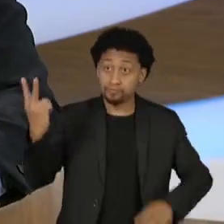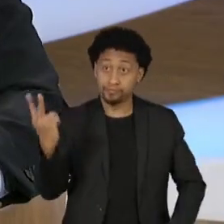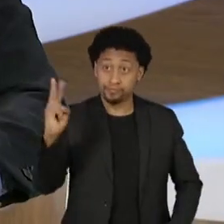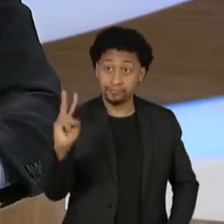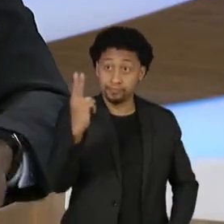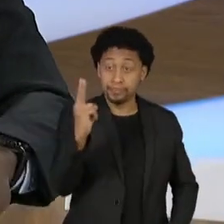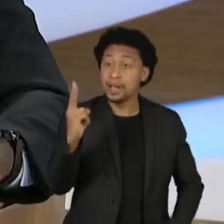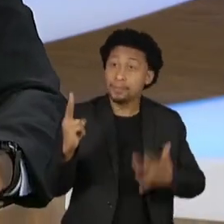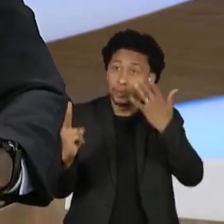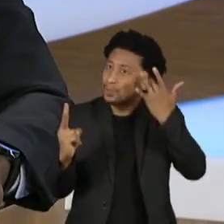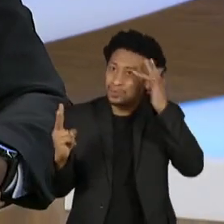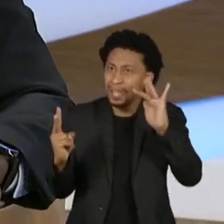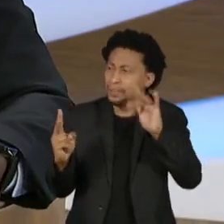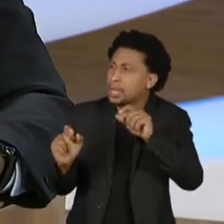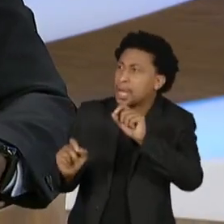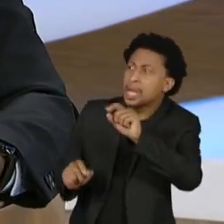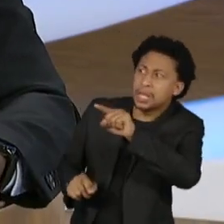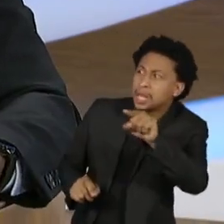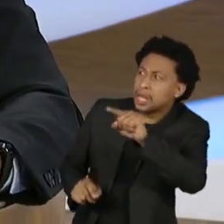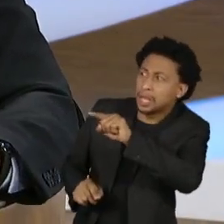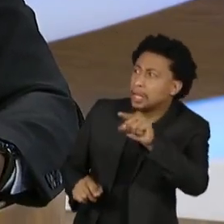confusão pode ser estabelecida então